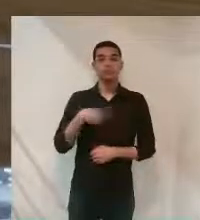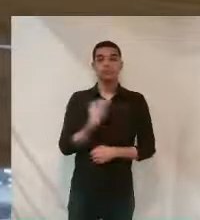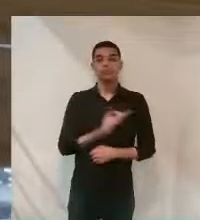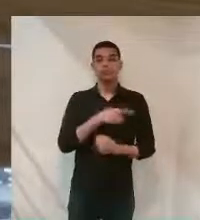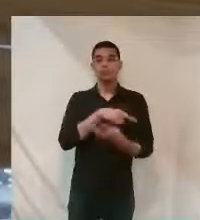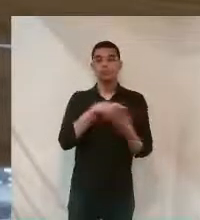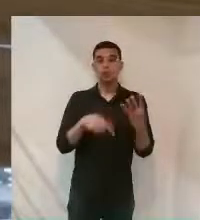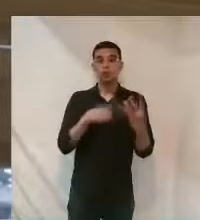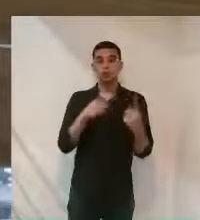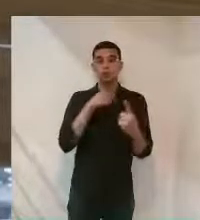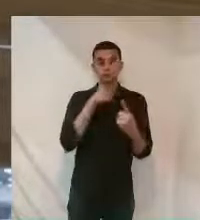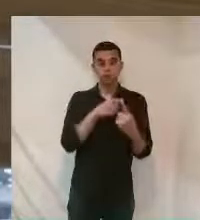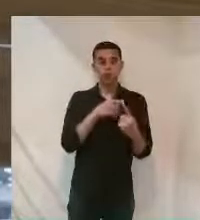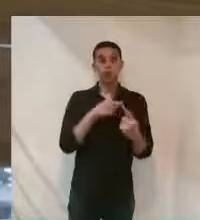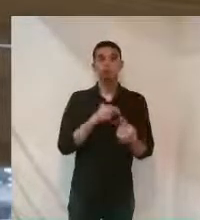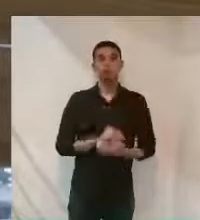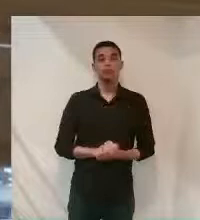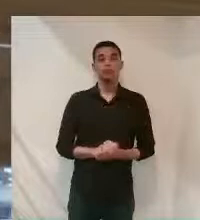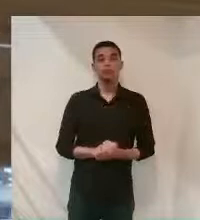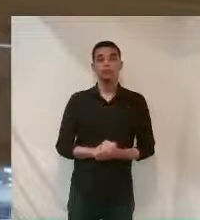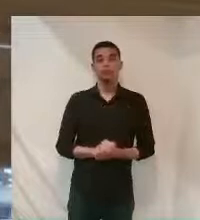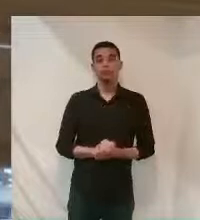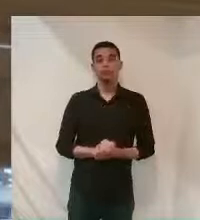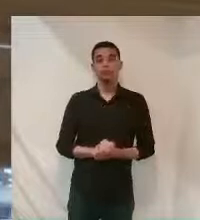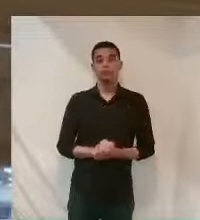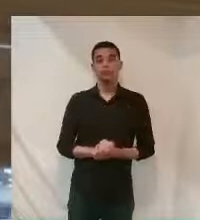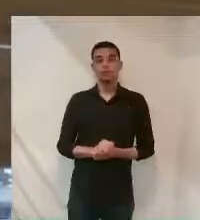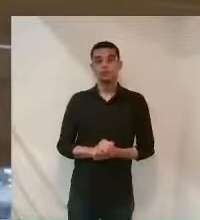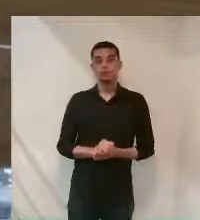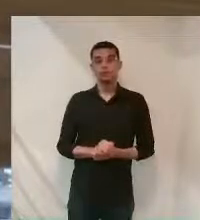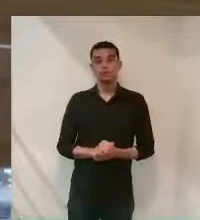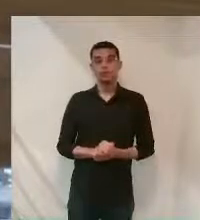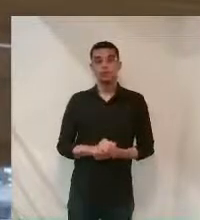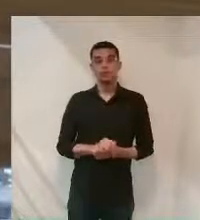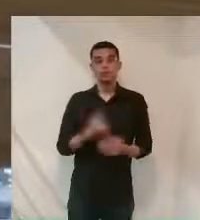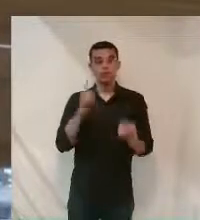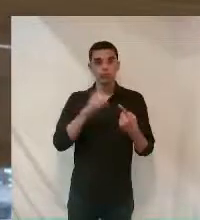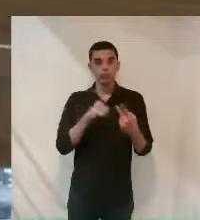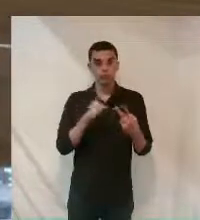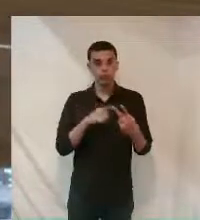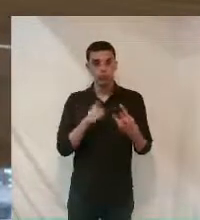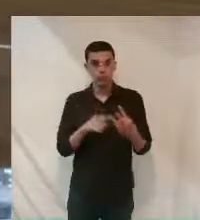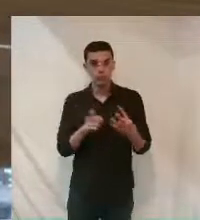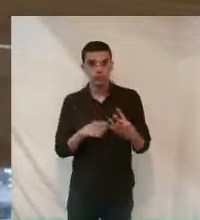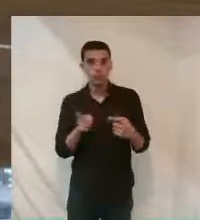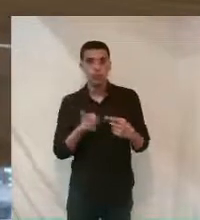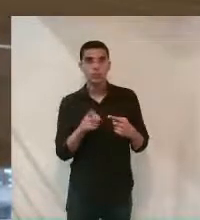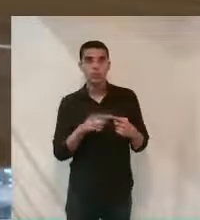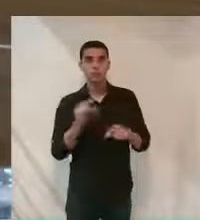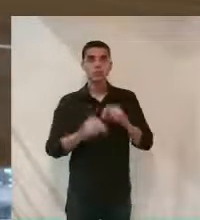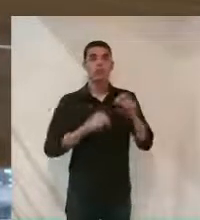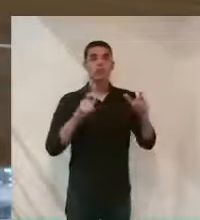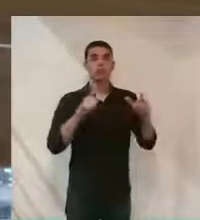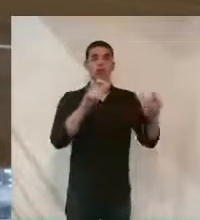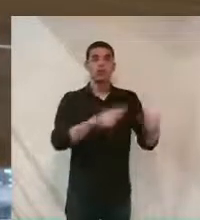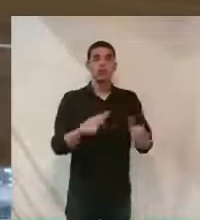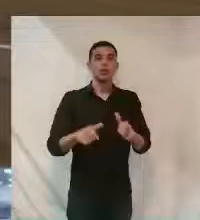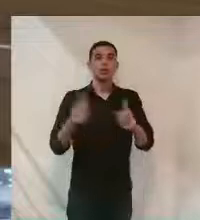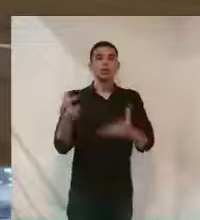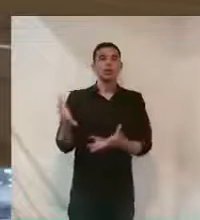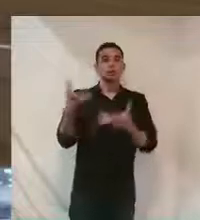centros e entrepostos. Os centros e entrepostos são estruturas voltadas para o recebimento e acumulação de grandes volumes.